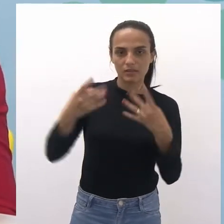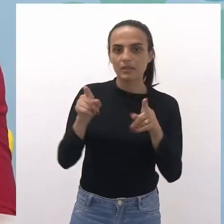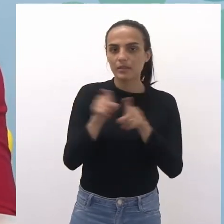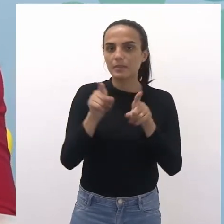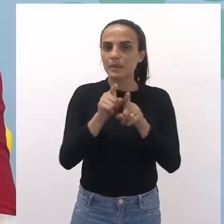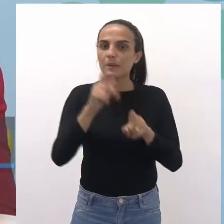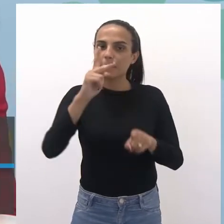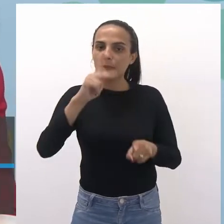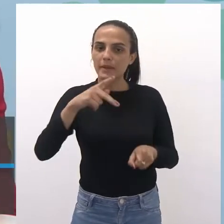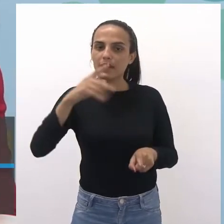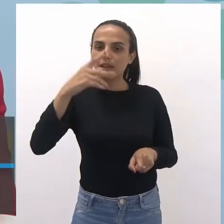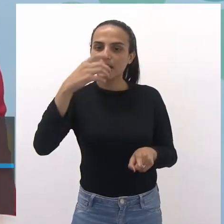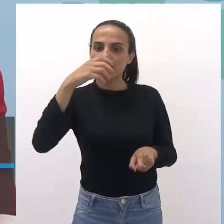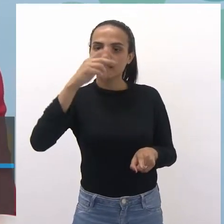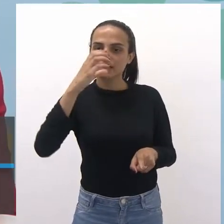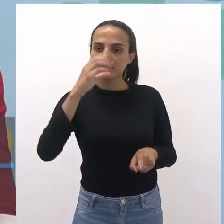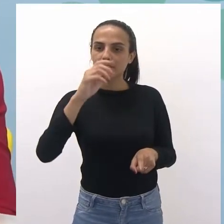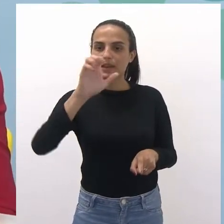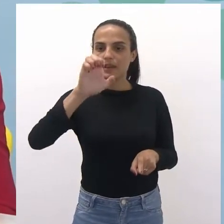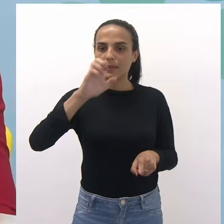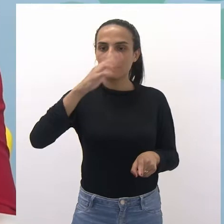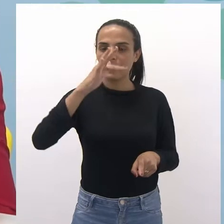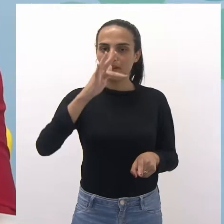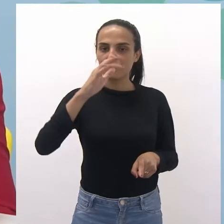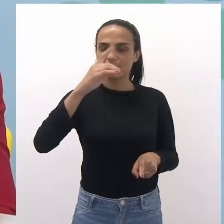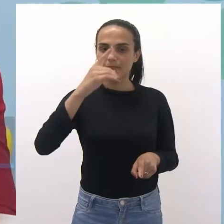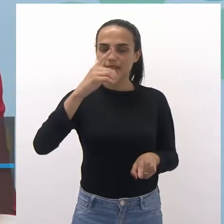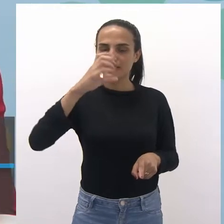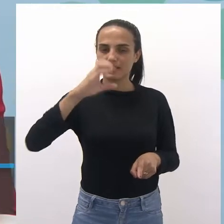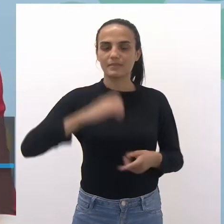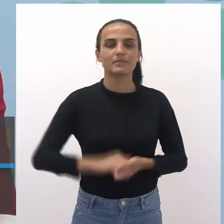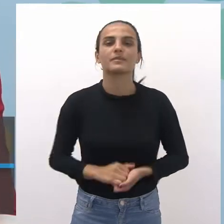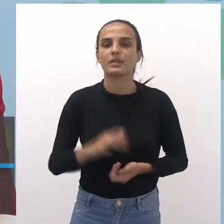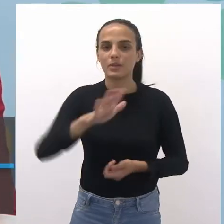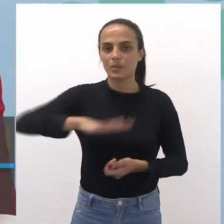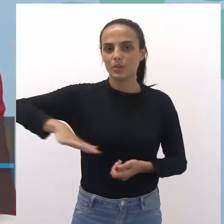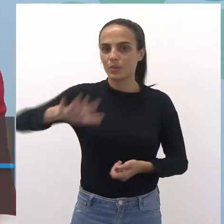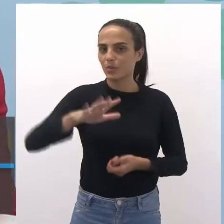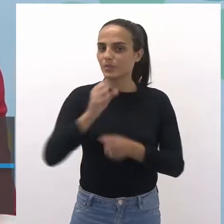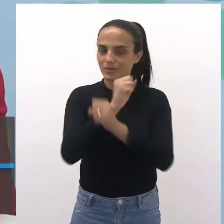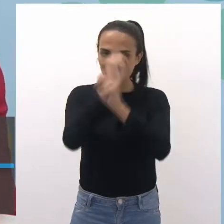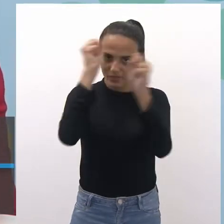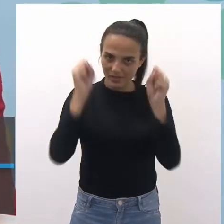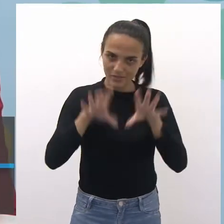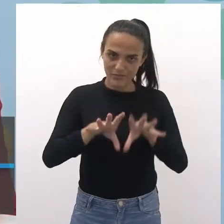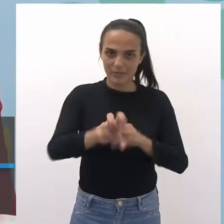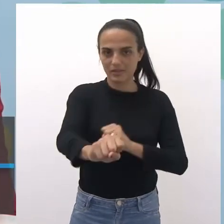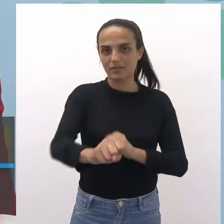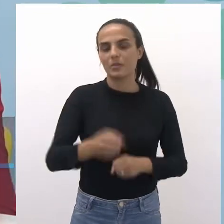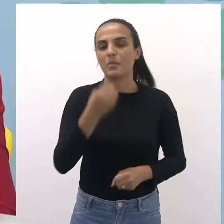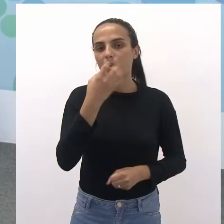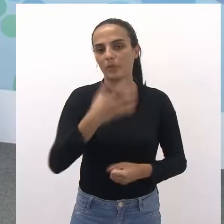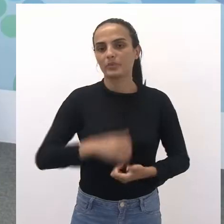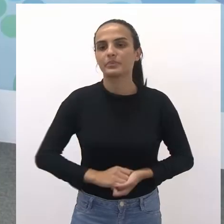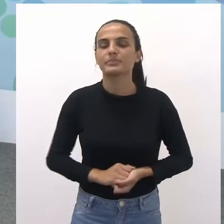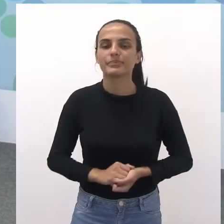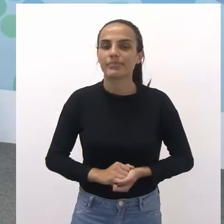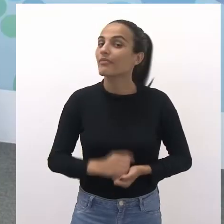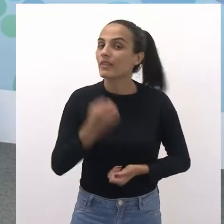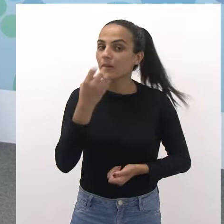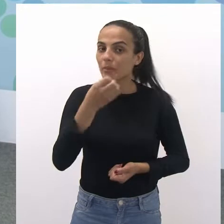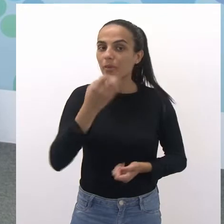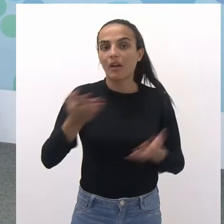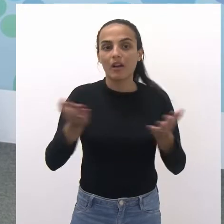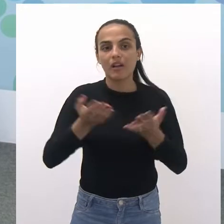professores coordenadores e todos os gestores. Desejo uma ótima manhã de formação. Ademir? Ok, muito bem. Então vamos